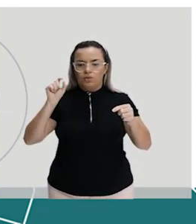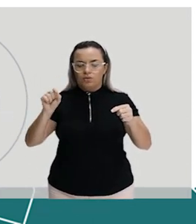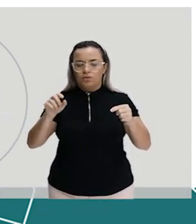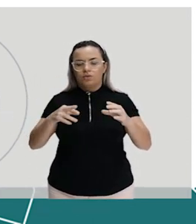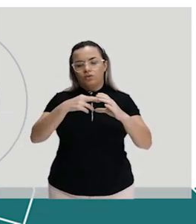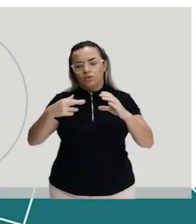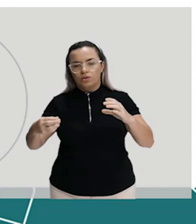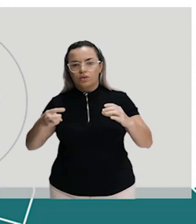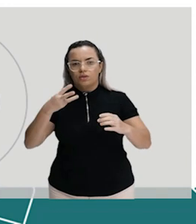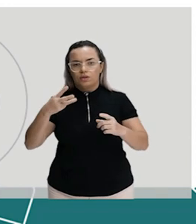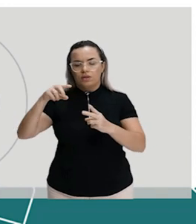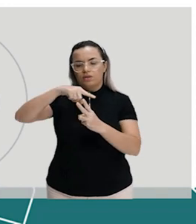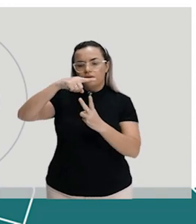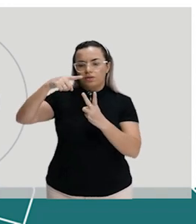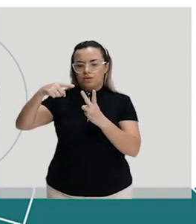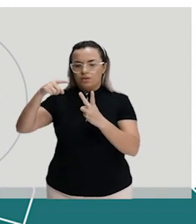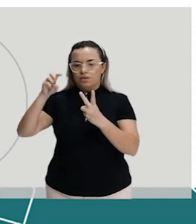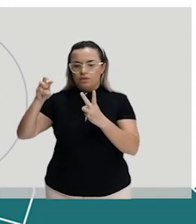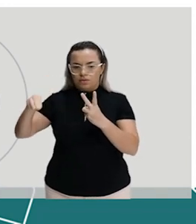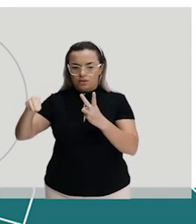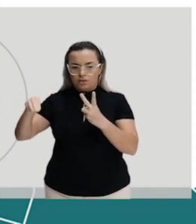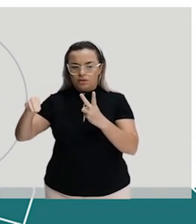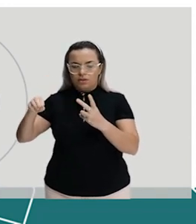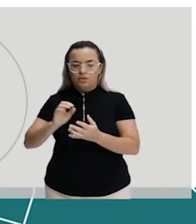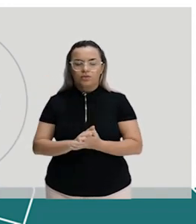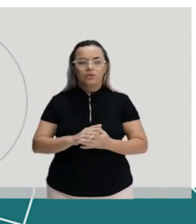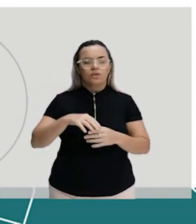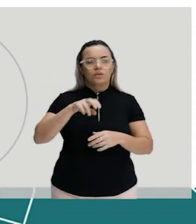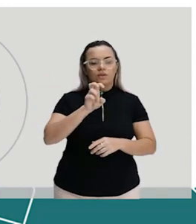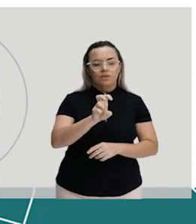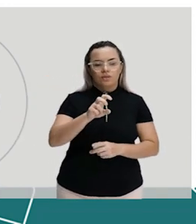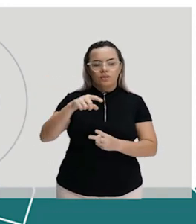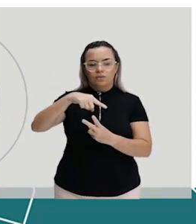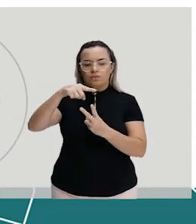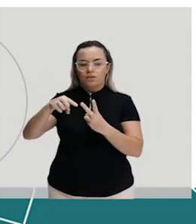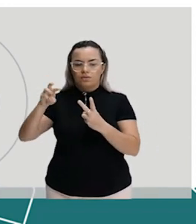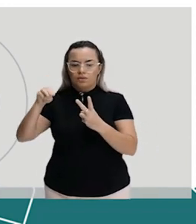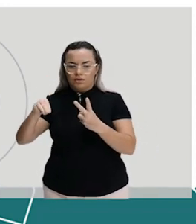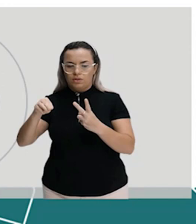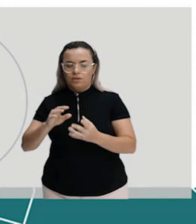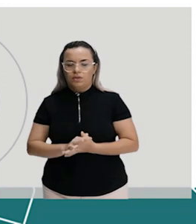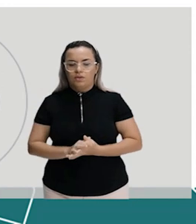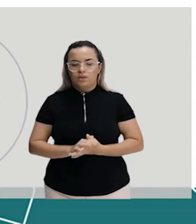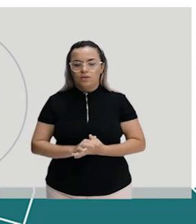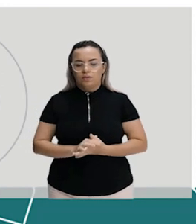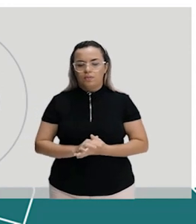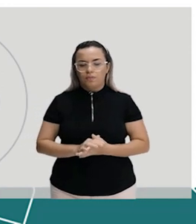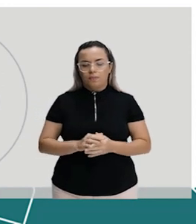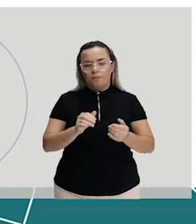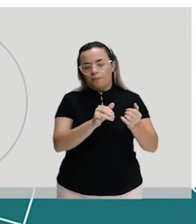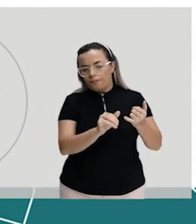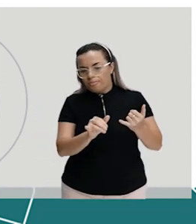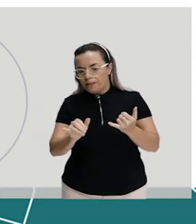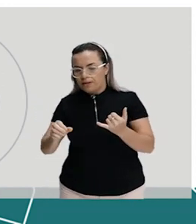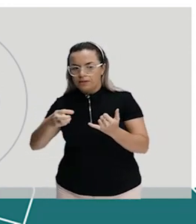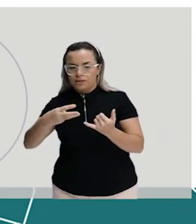pi m e 5 P M são percorridos por correntes de 3 a